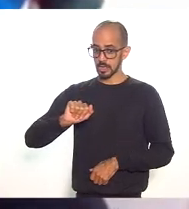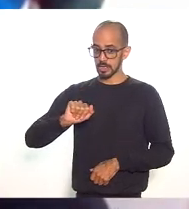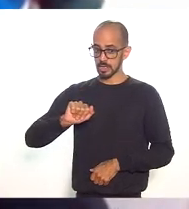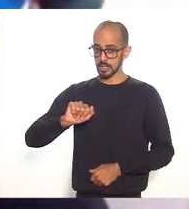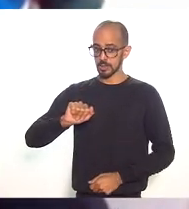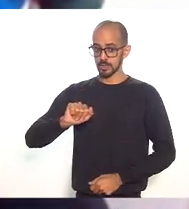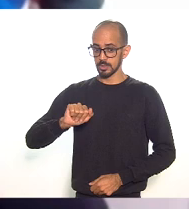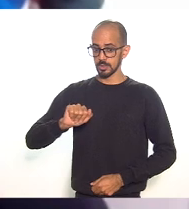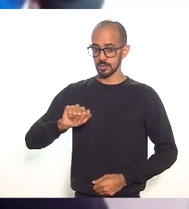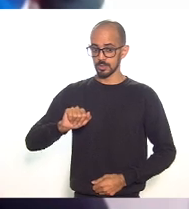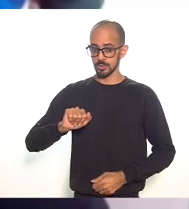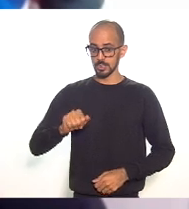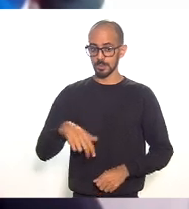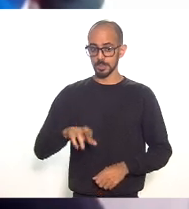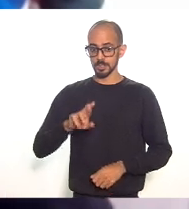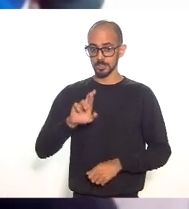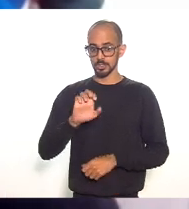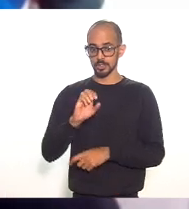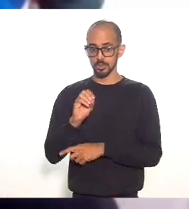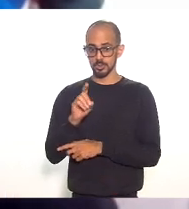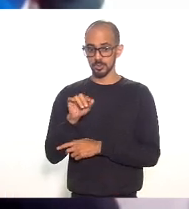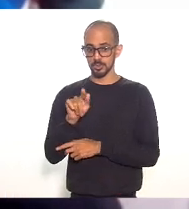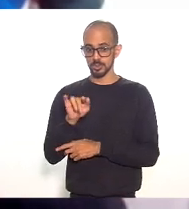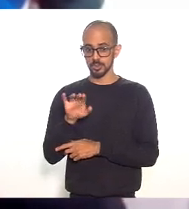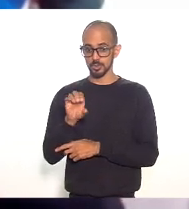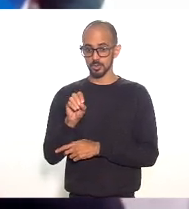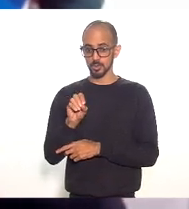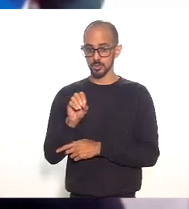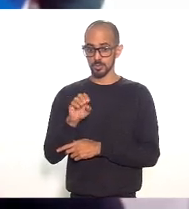Deputado Rodrigo Bacelar.